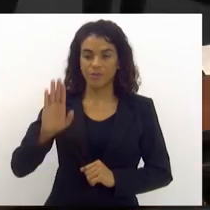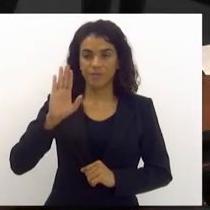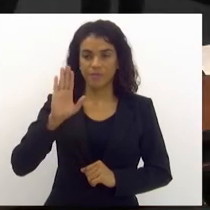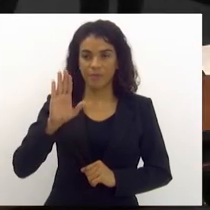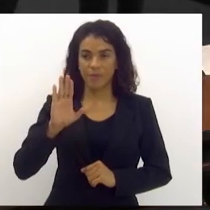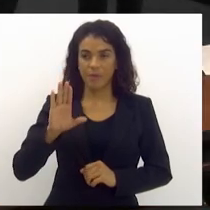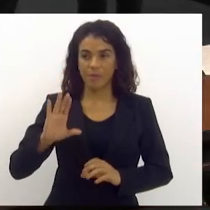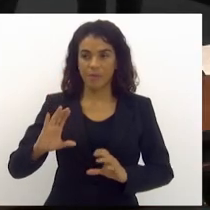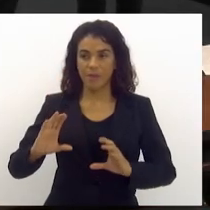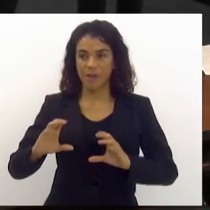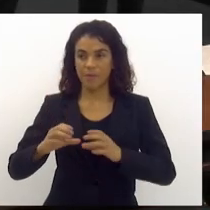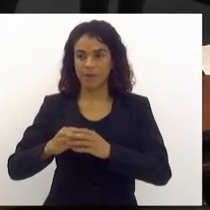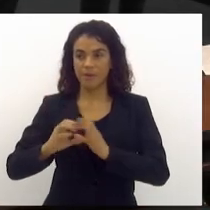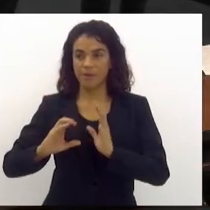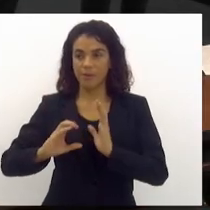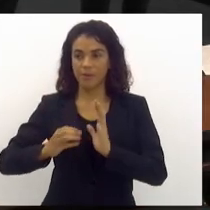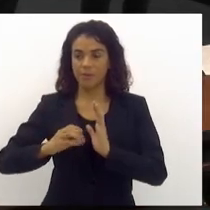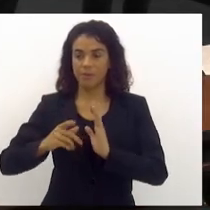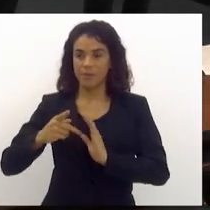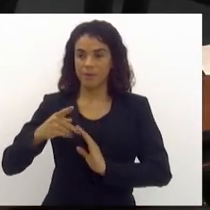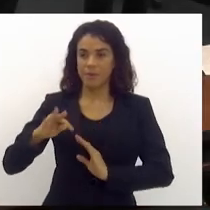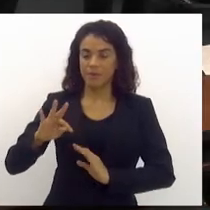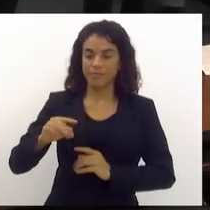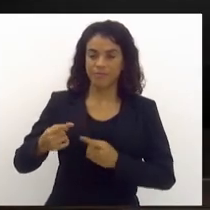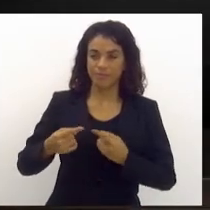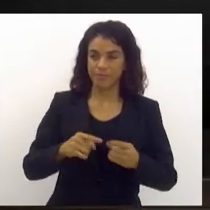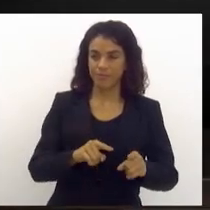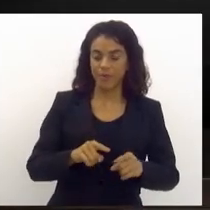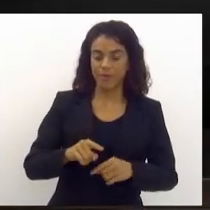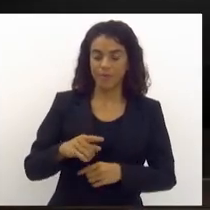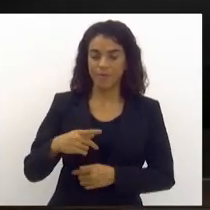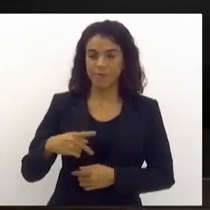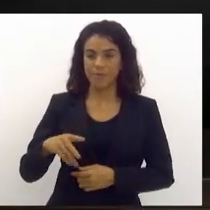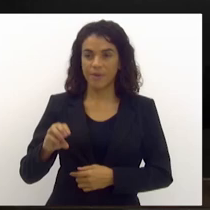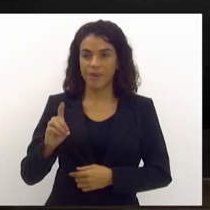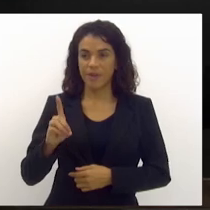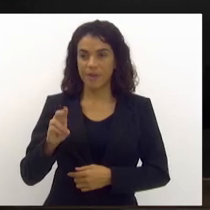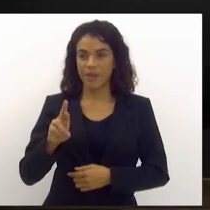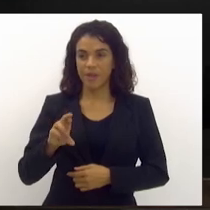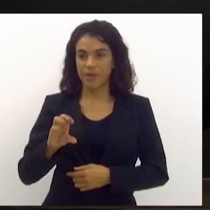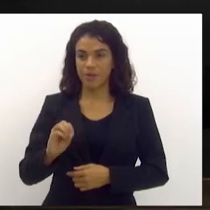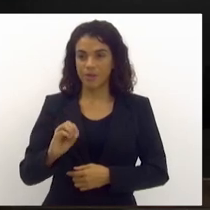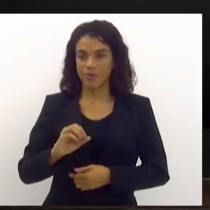voto ao contrário, presidente. Perfeito. Deputado Dr. Pedro Ricardo,